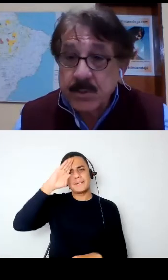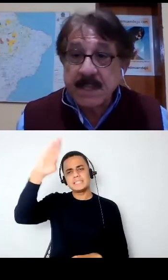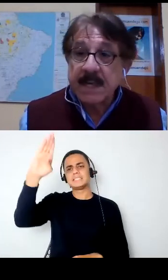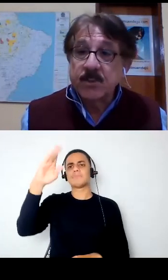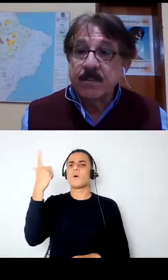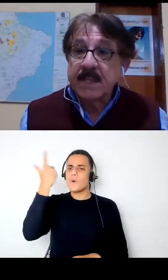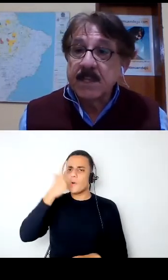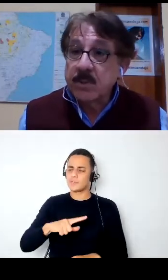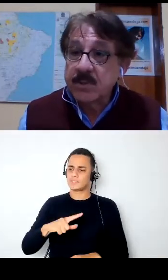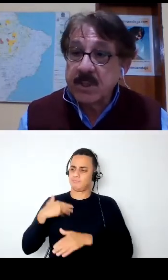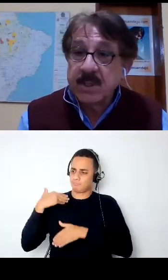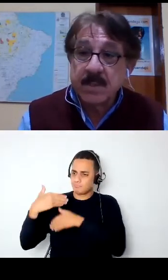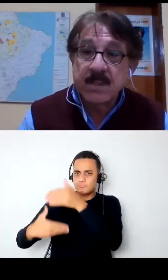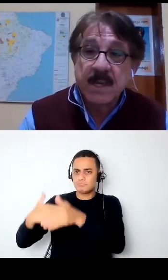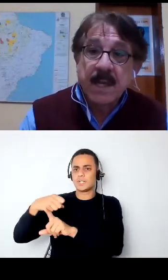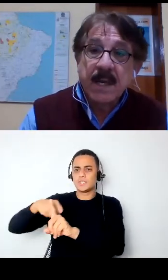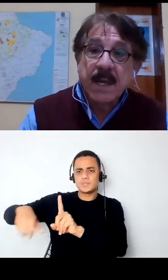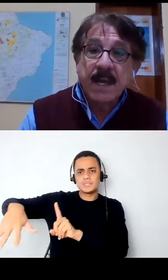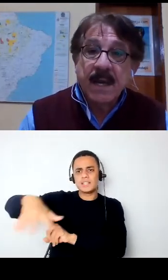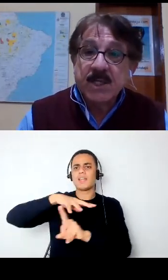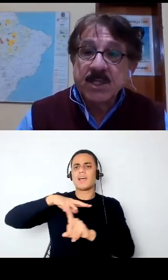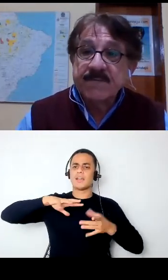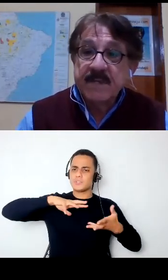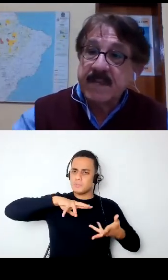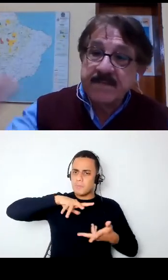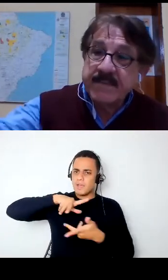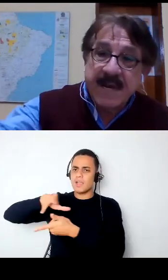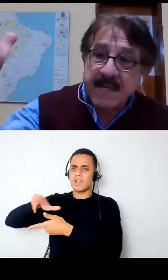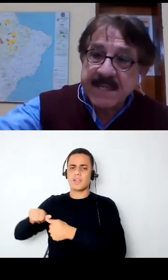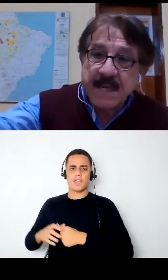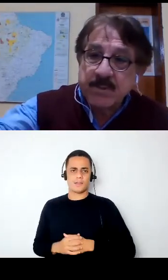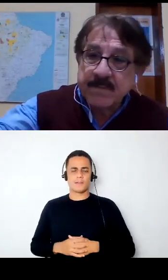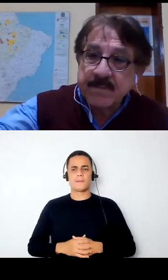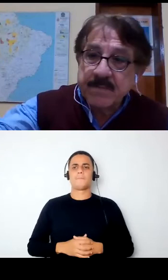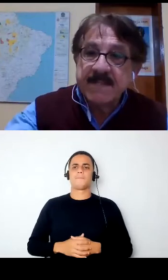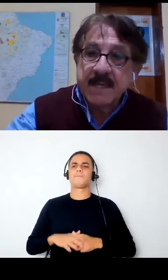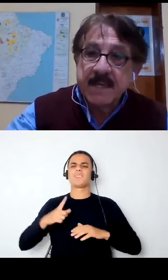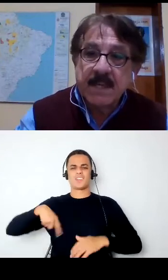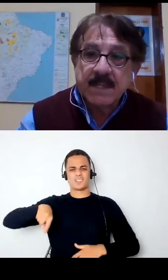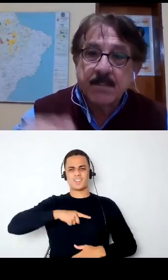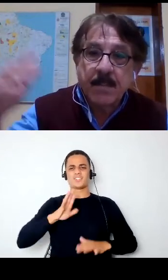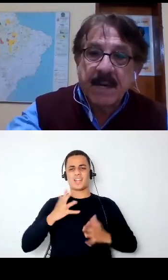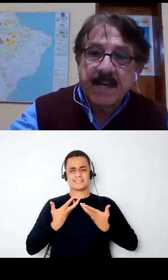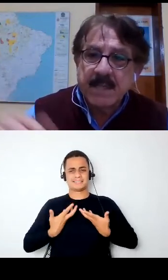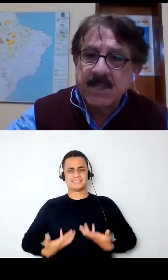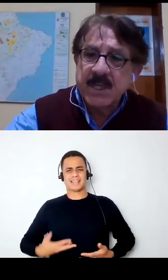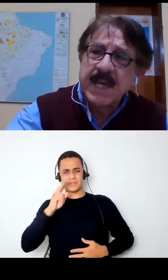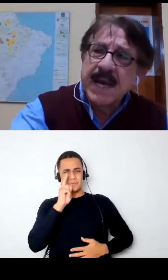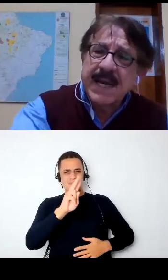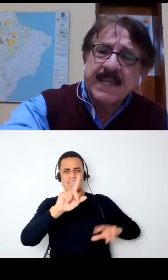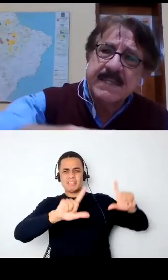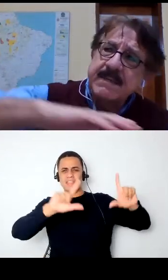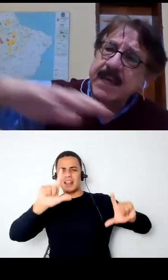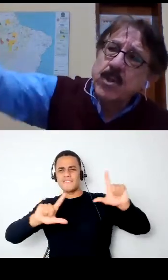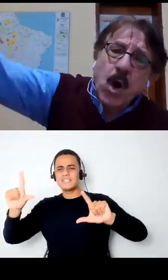valorizada pelas sociedades indígenas. Pode passar, deixa eu ver o que temos aí adiante.